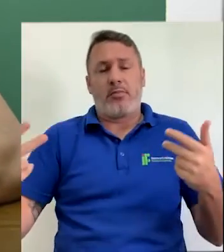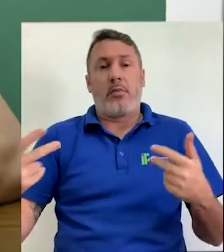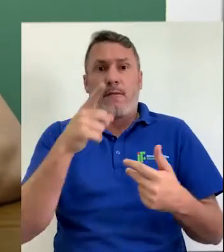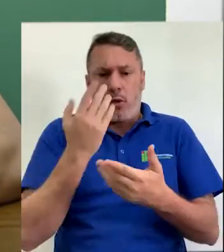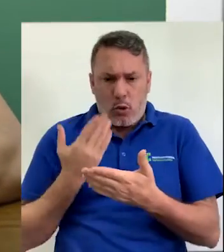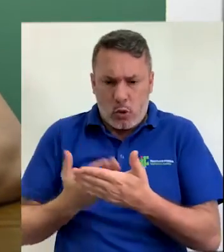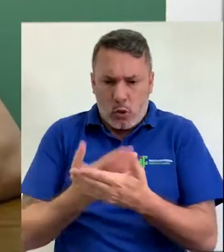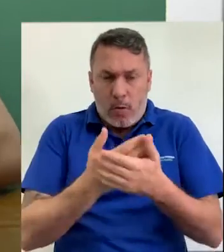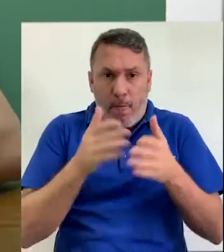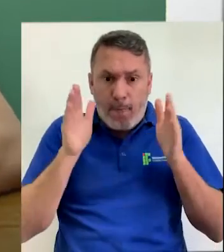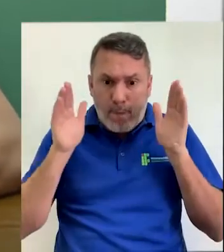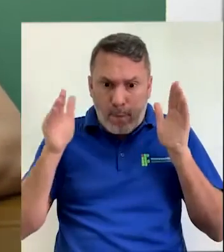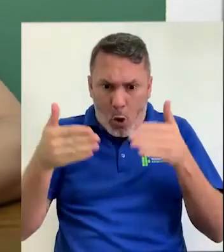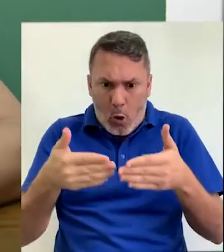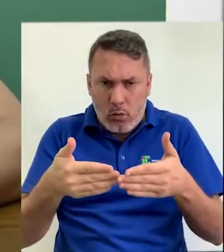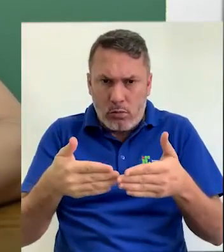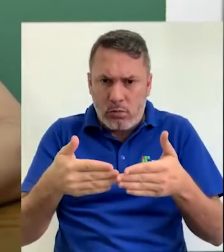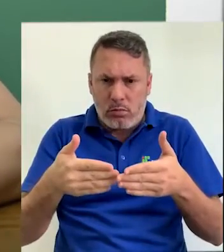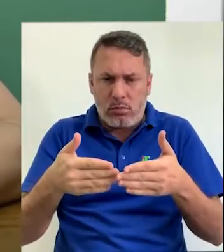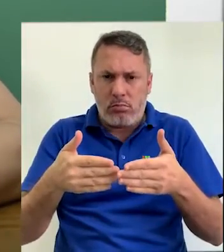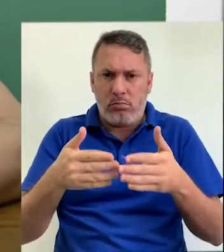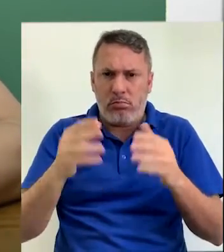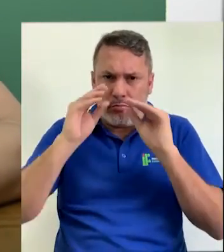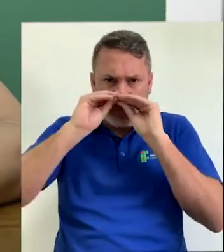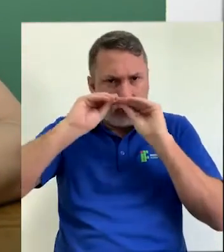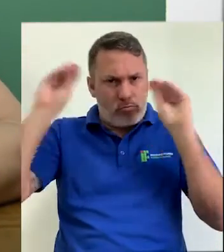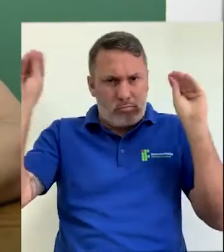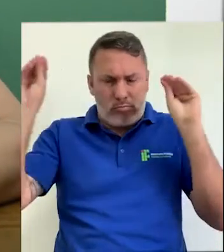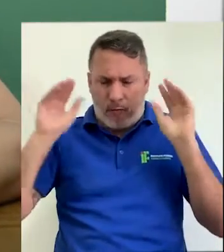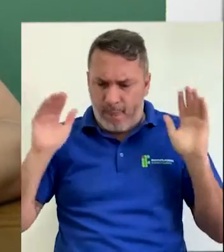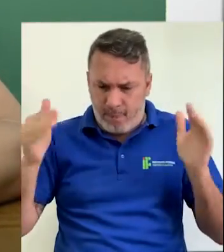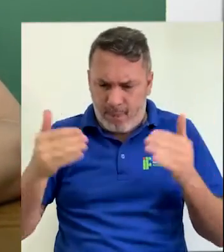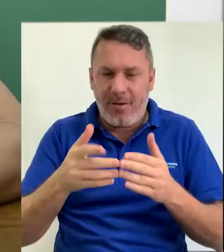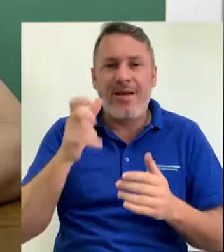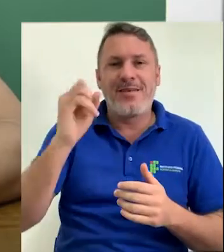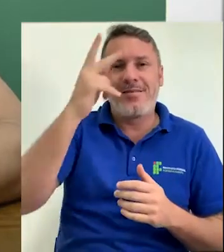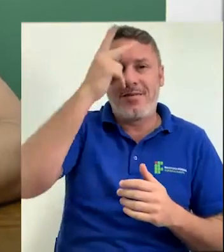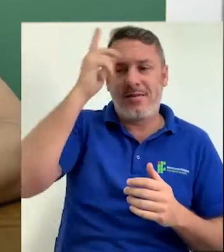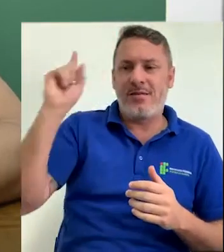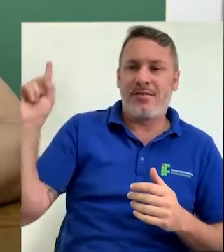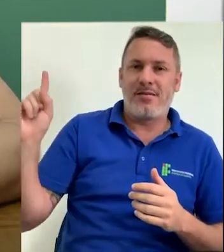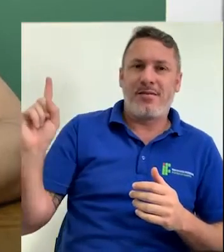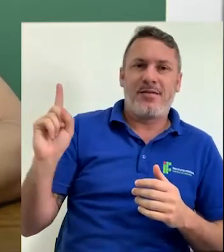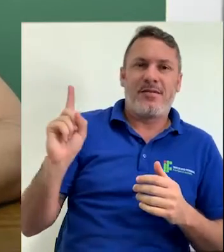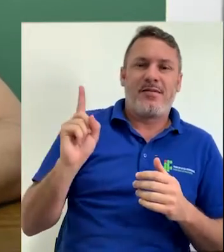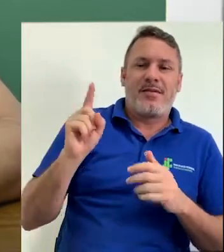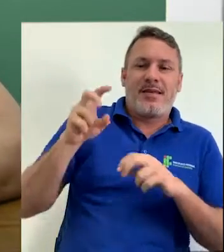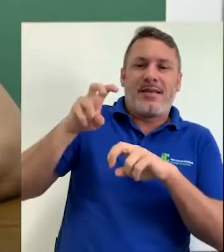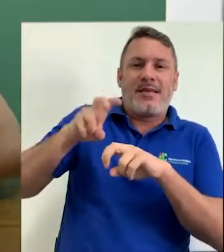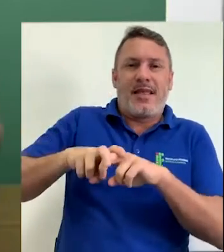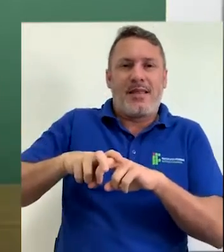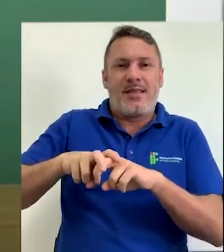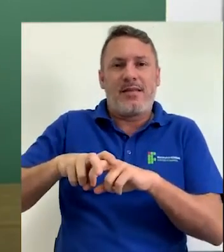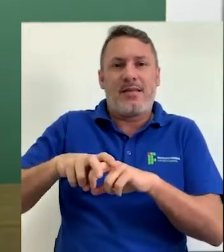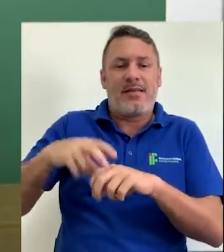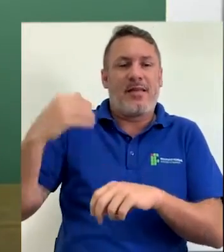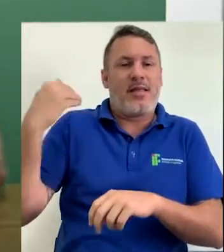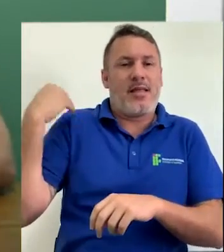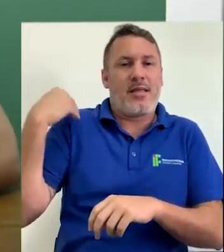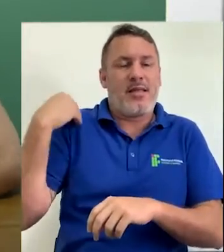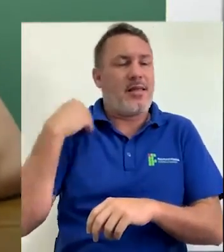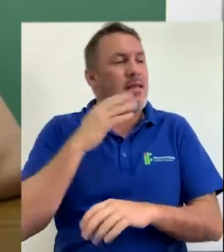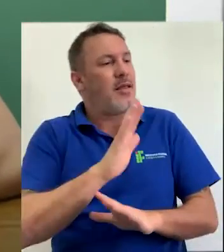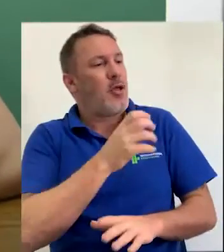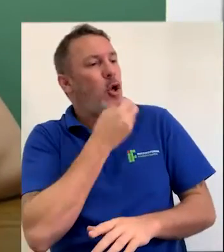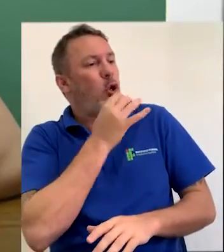totalmente concentrado, totalmente concentrada. Chega alguém e senta ao seu lado e pergunta: e aí,